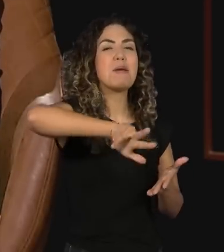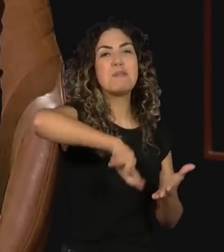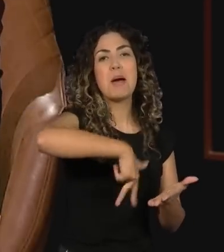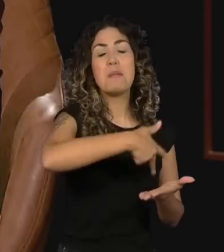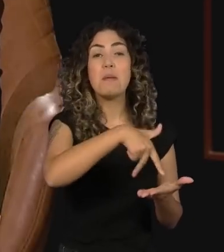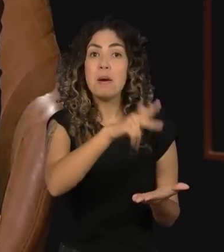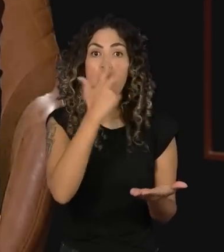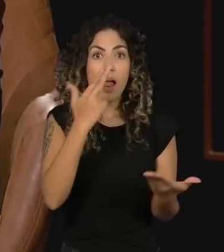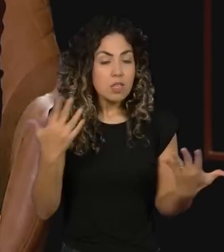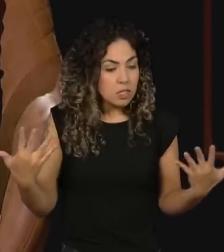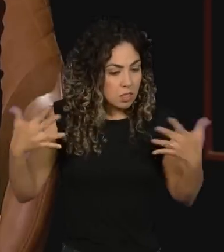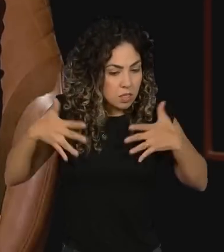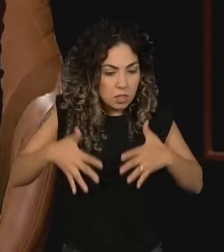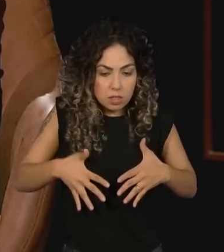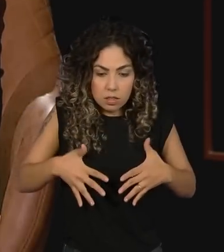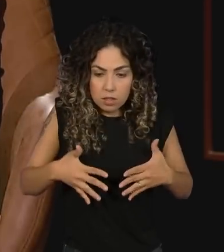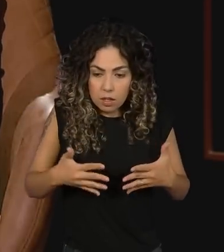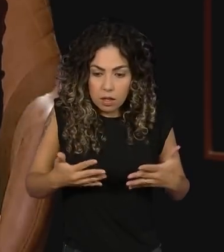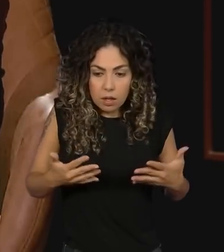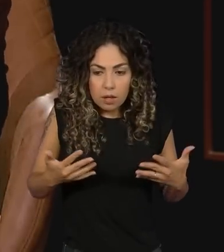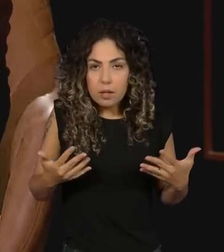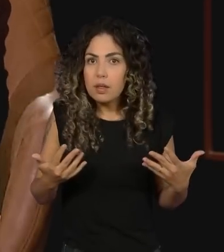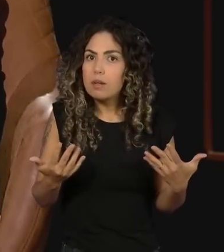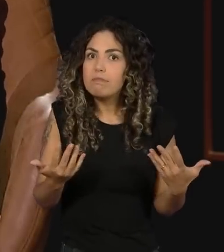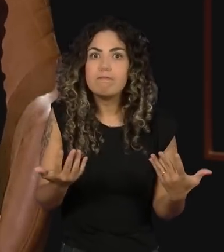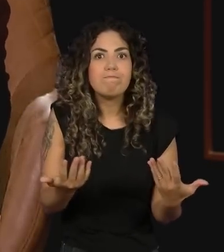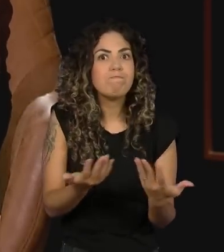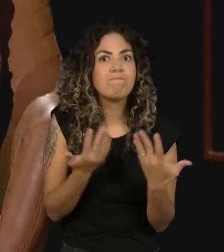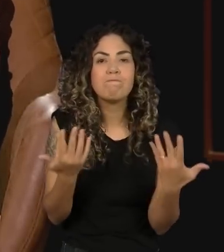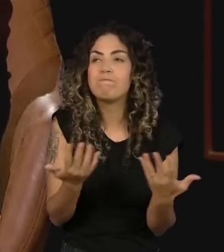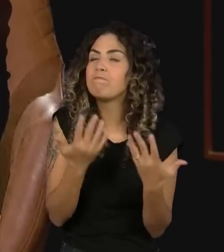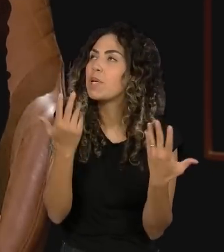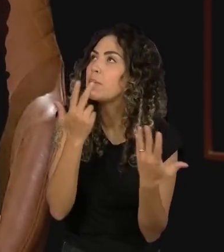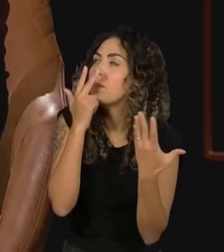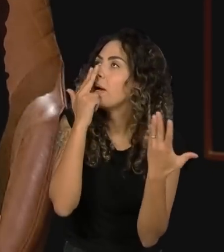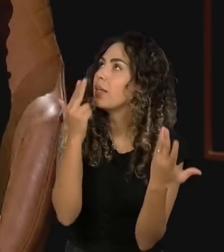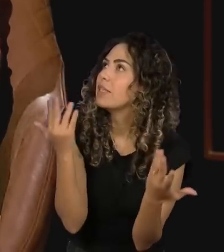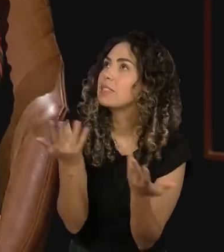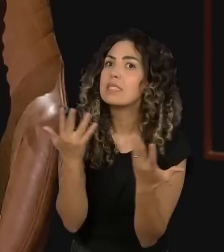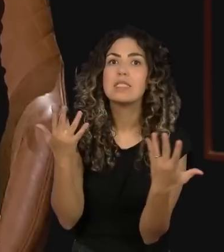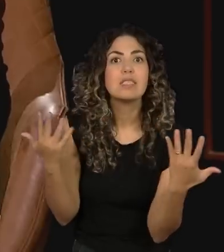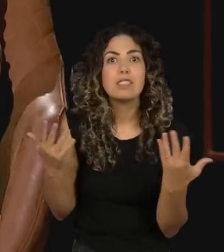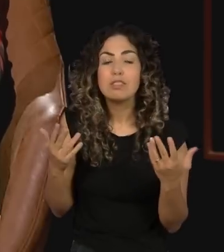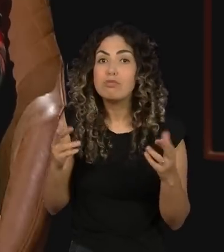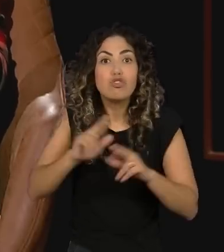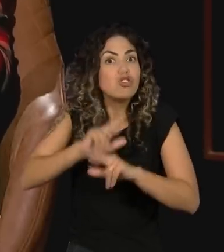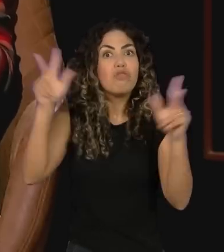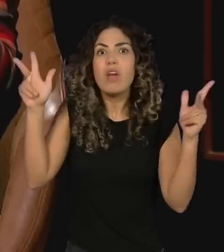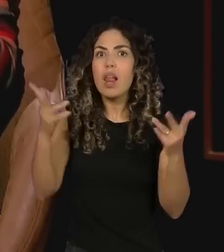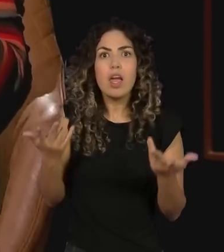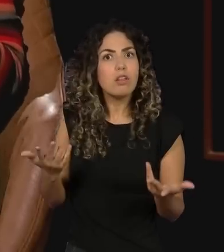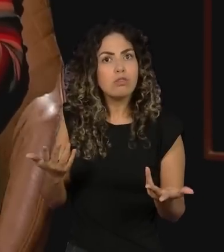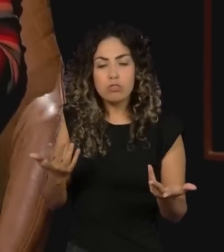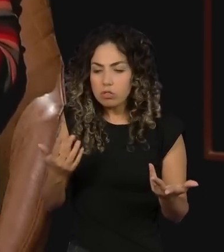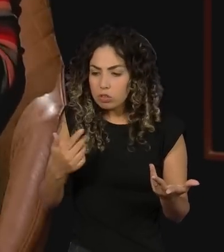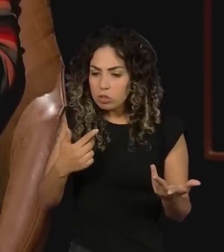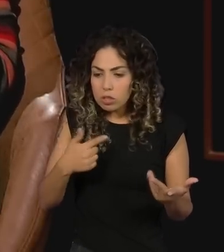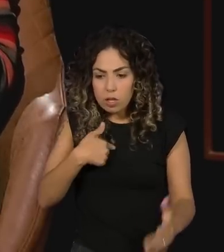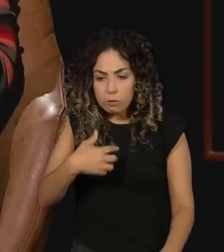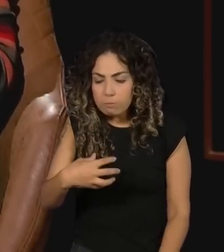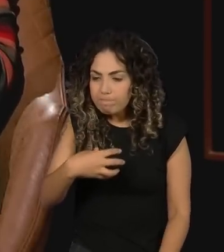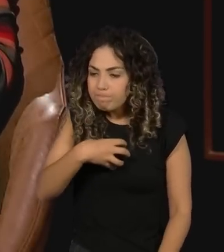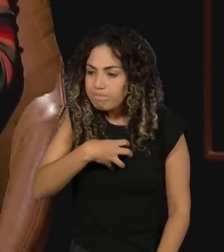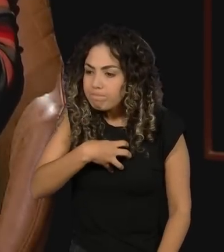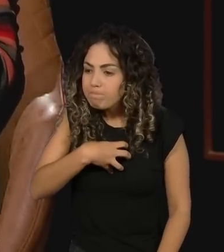assim, muito... Aí eu digo a vocês, muito particular. Aquilo me